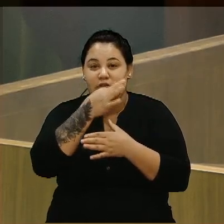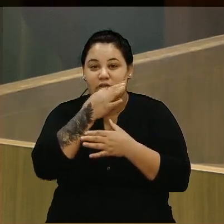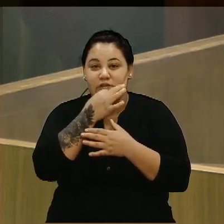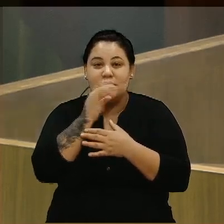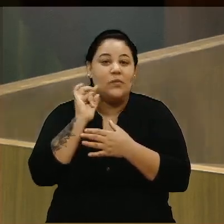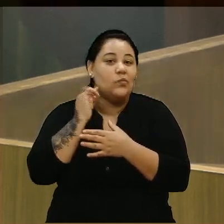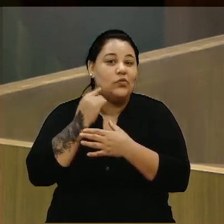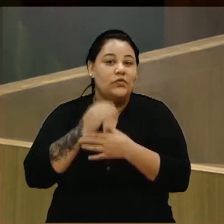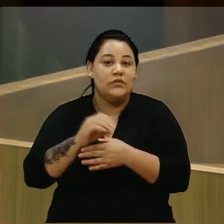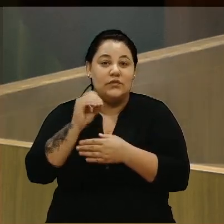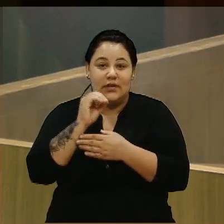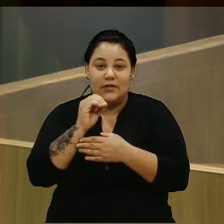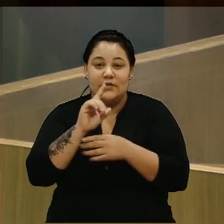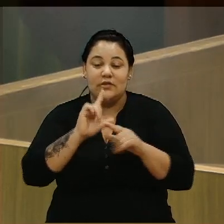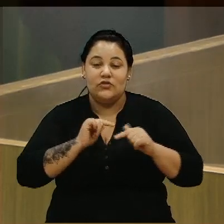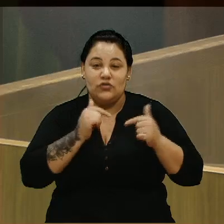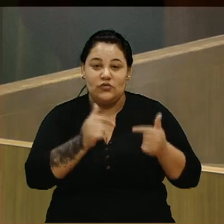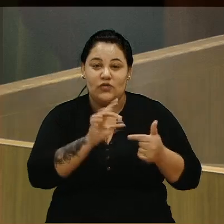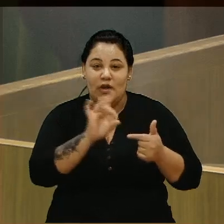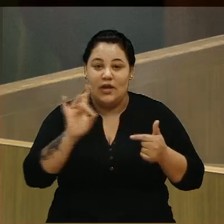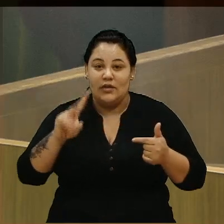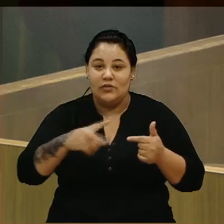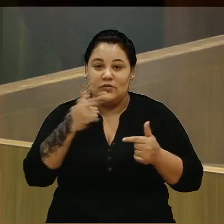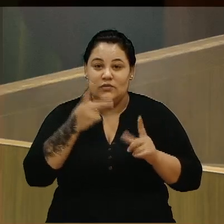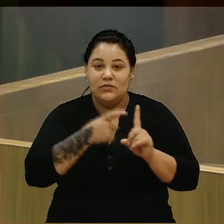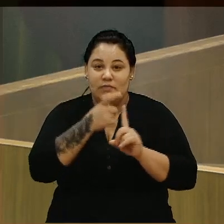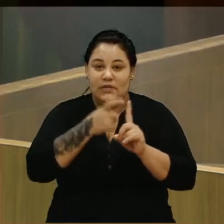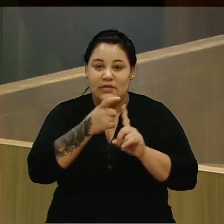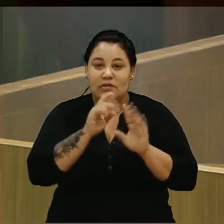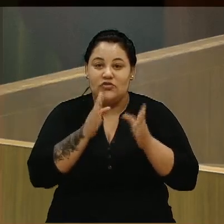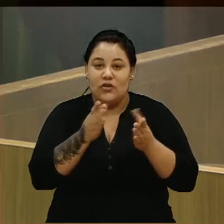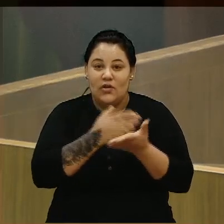2 meses. E o primeiro está aí, nesse fim de